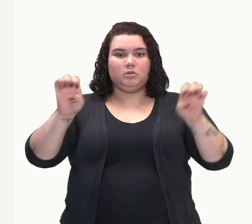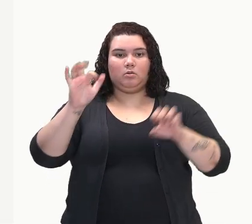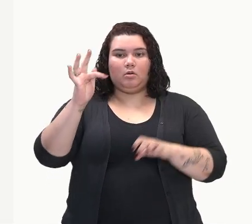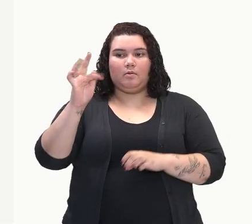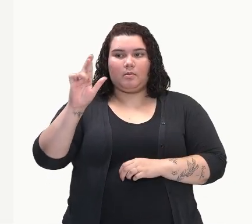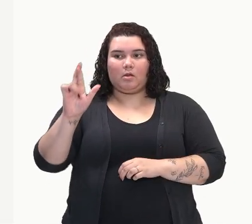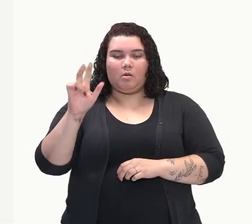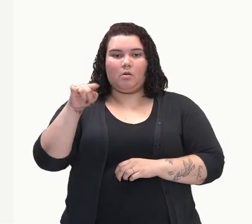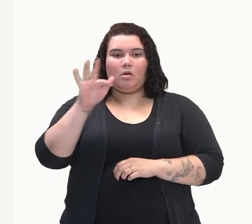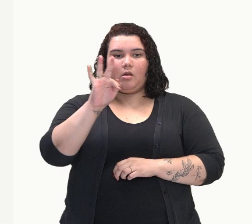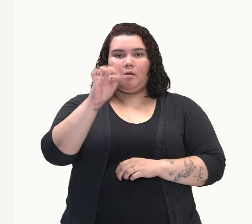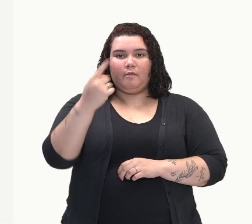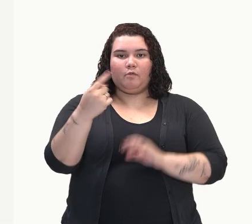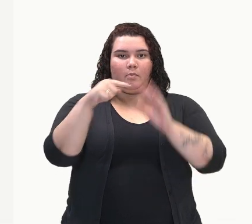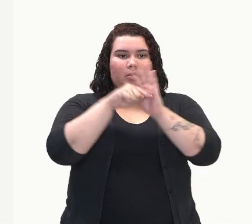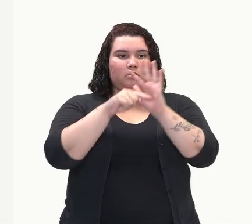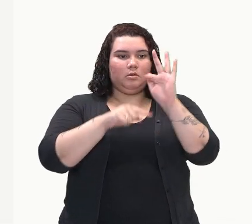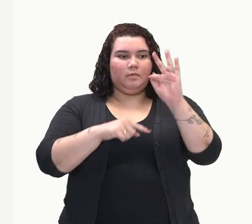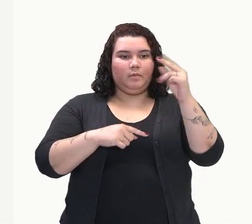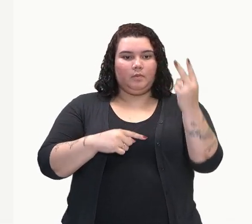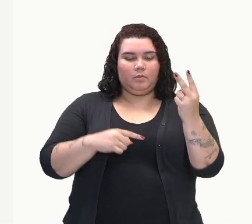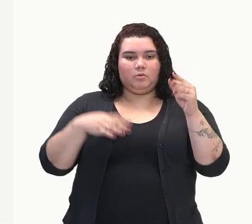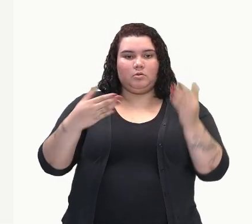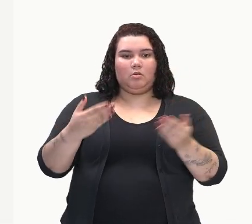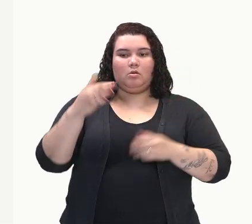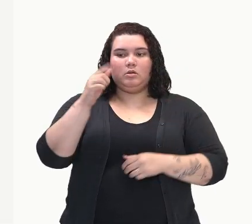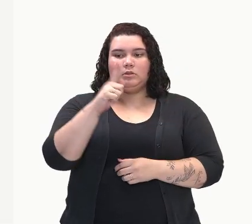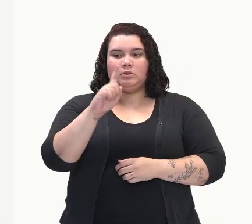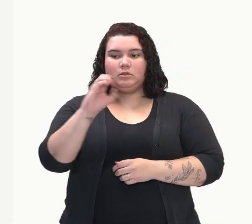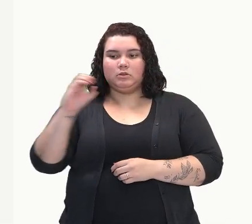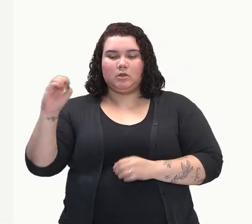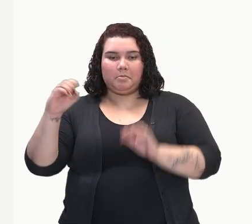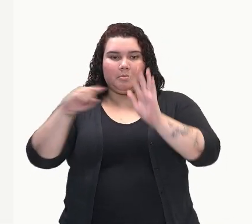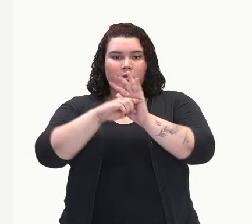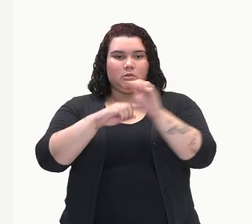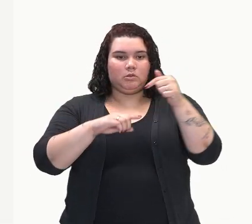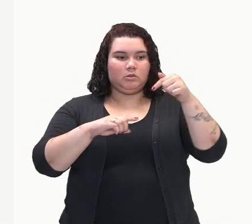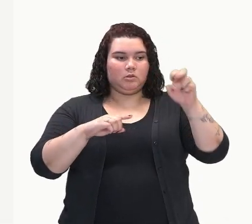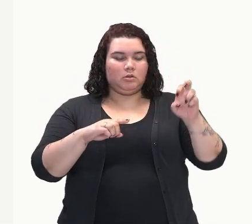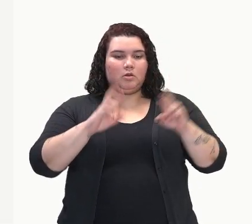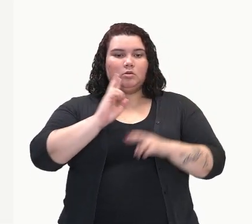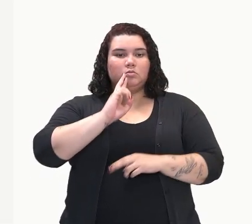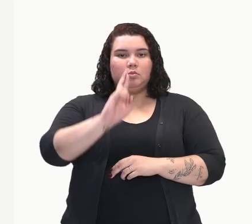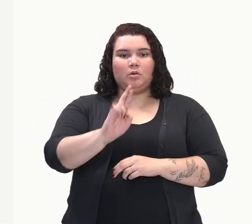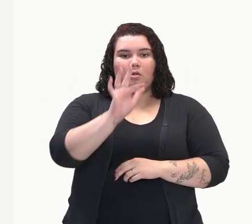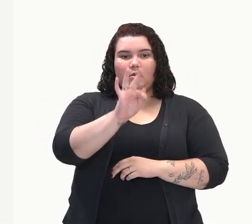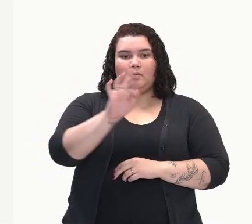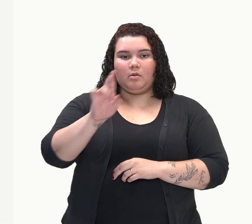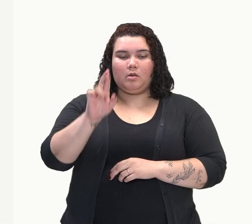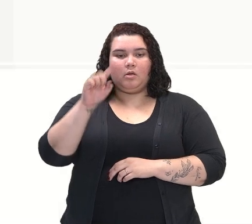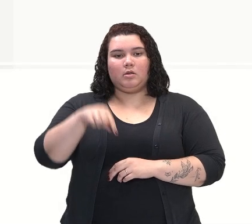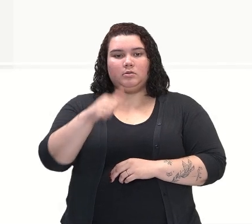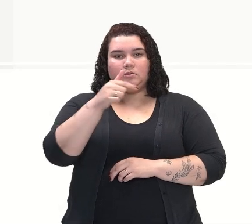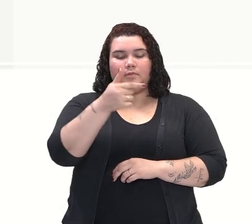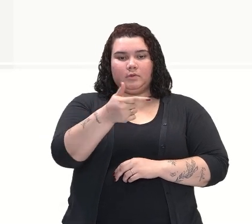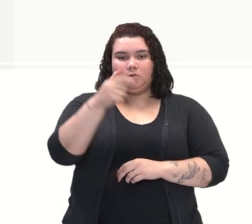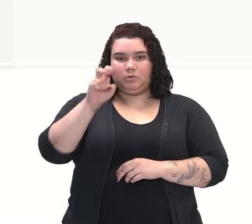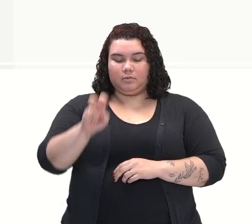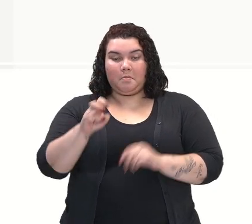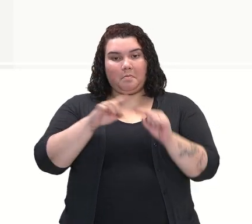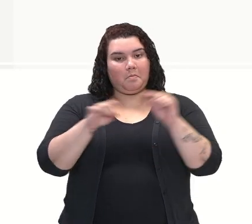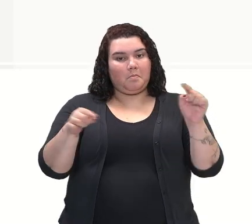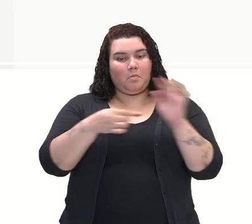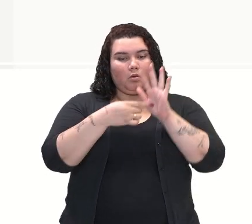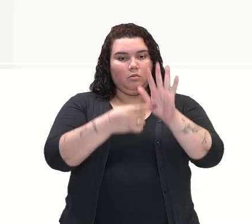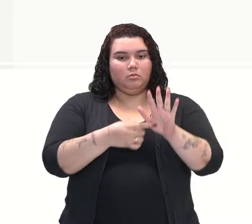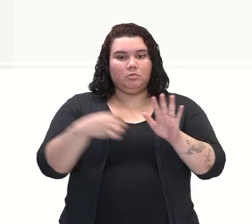menos 75, força resultante igual a 25. Claro que essa força resultante, ela aponta